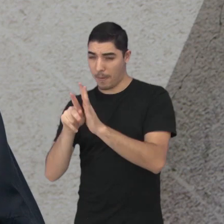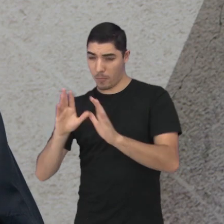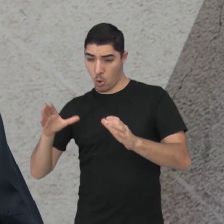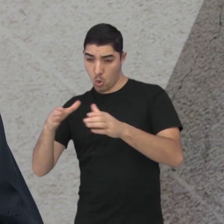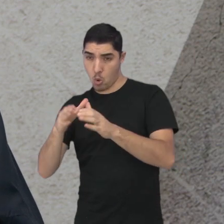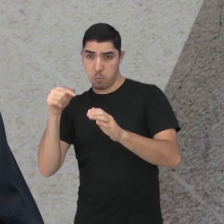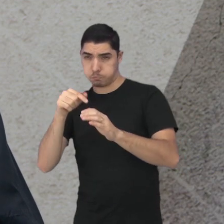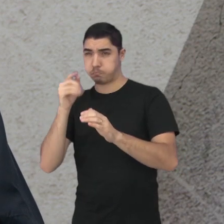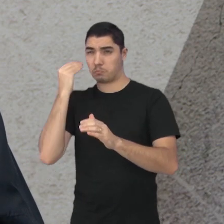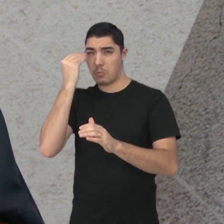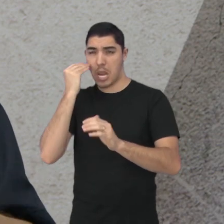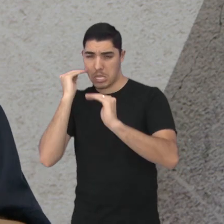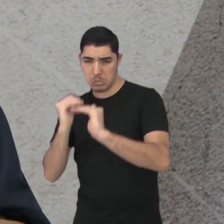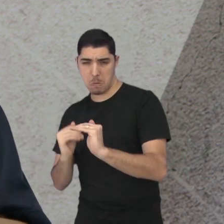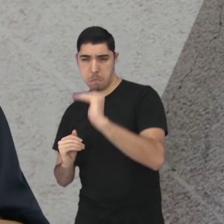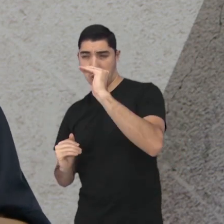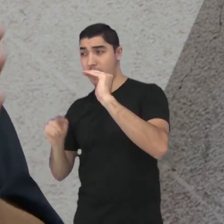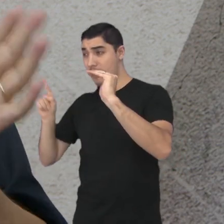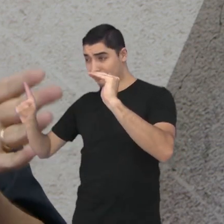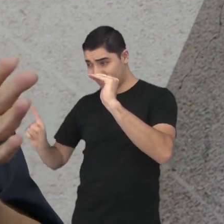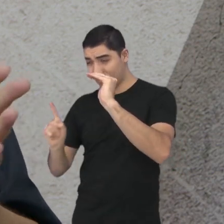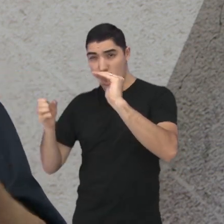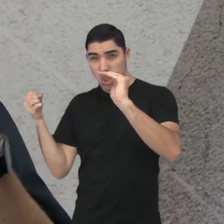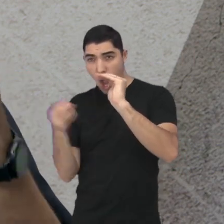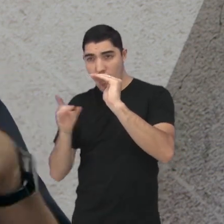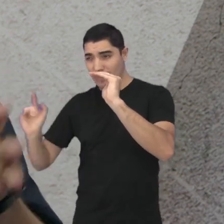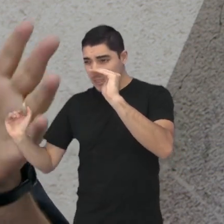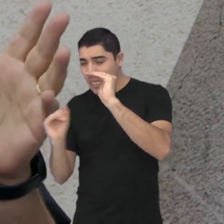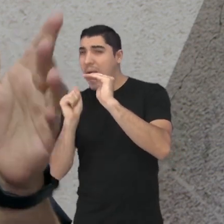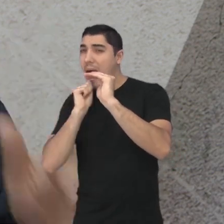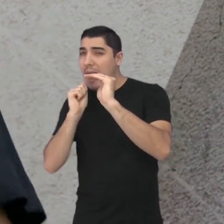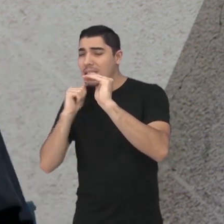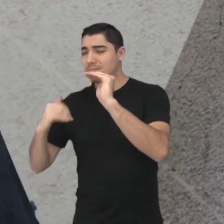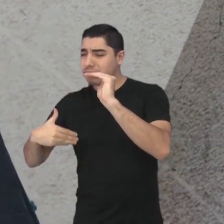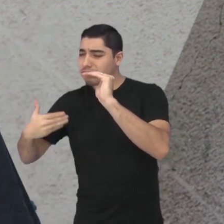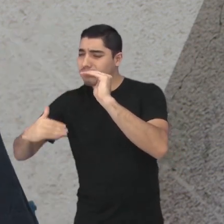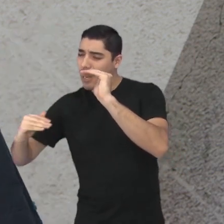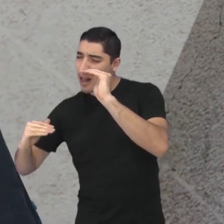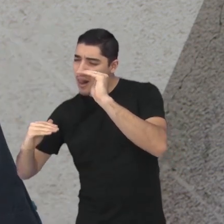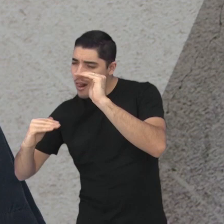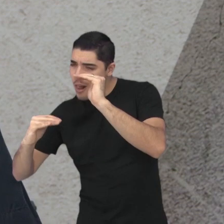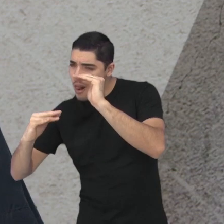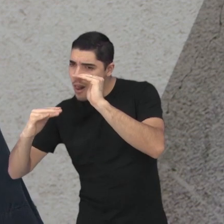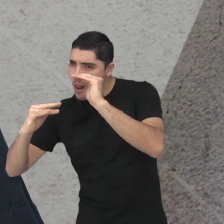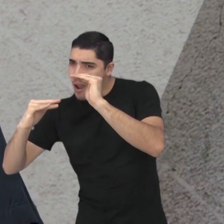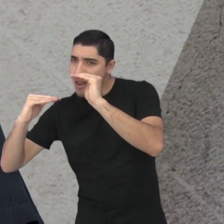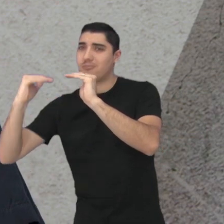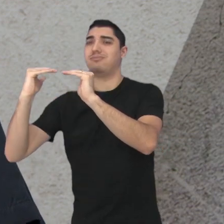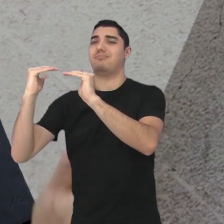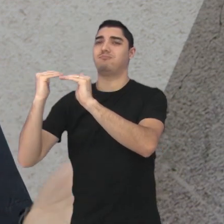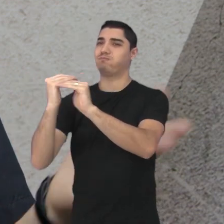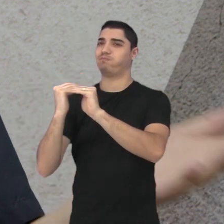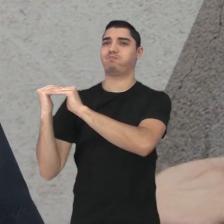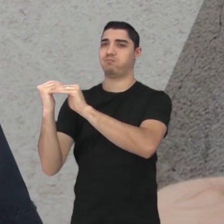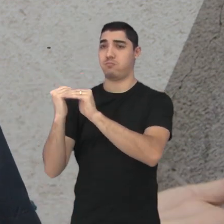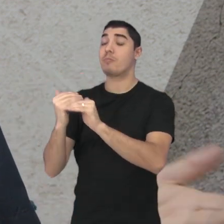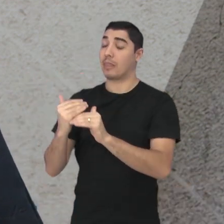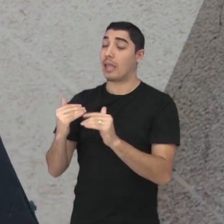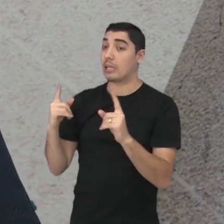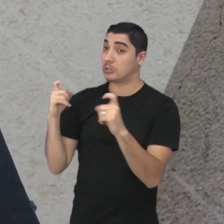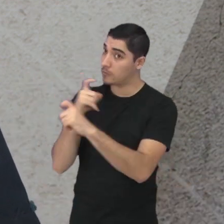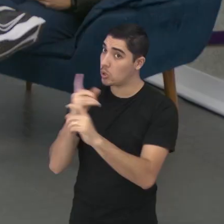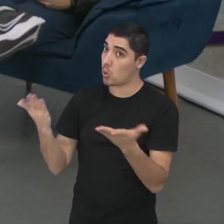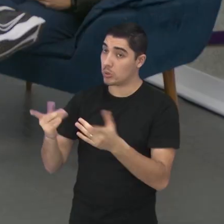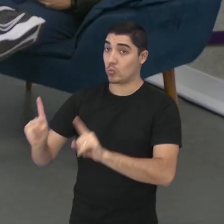desenvolvimento, vamos dizer assim, no padrão que é exigido pela indústria para poder publicar jogos. Então, isso é um grande desafio